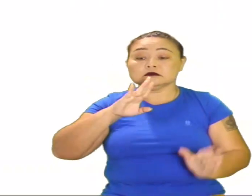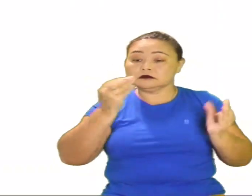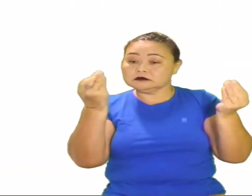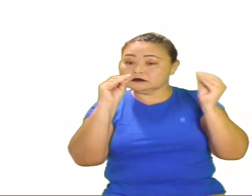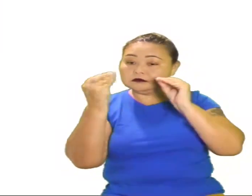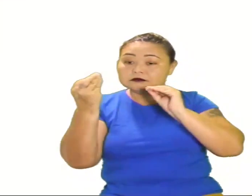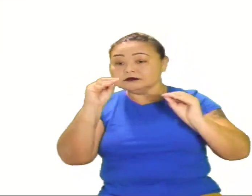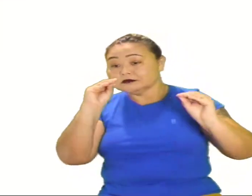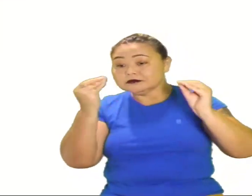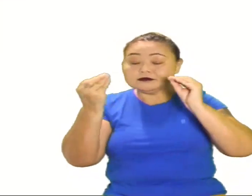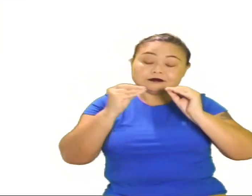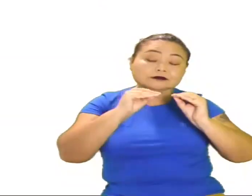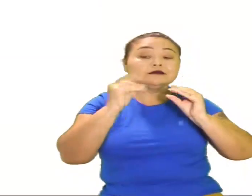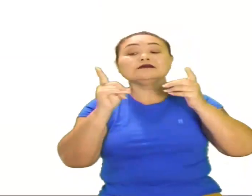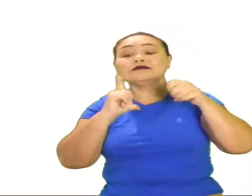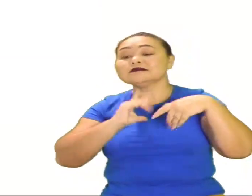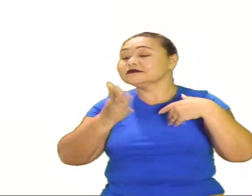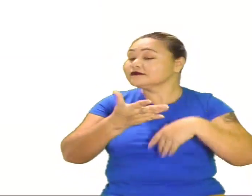interpolar.